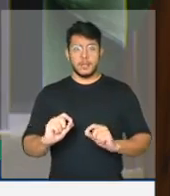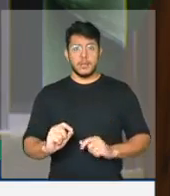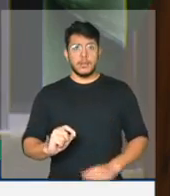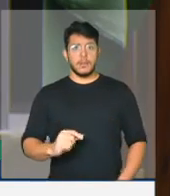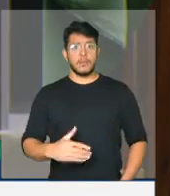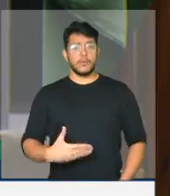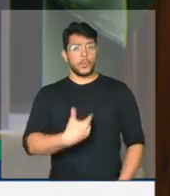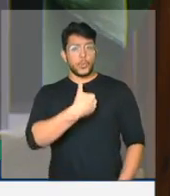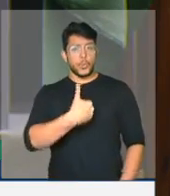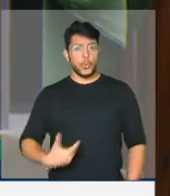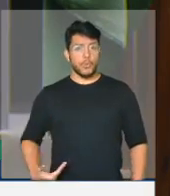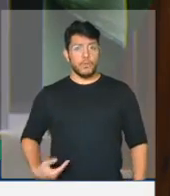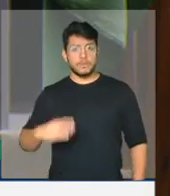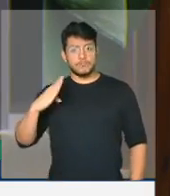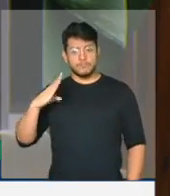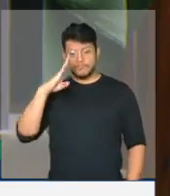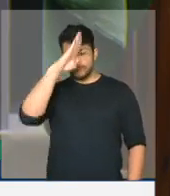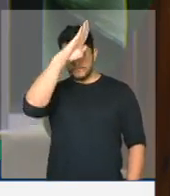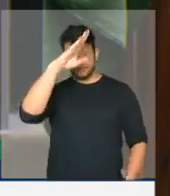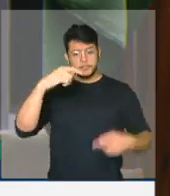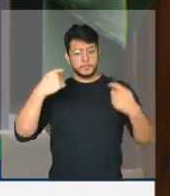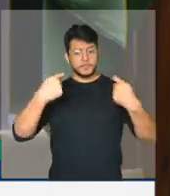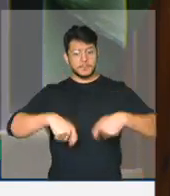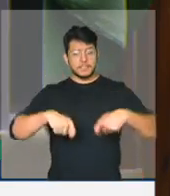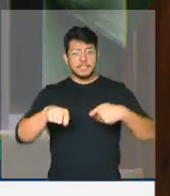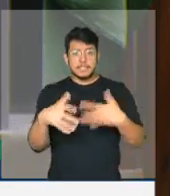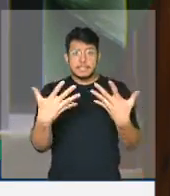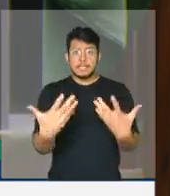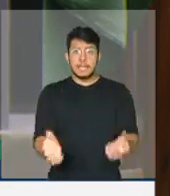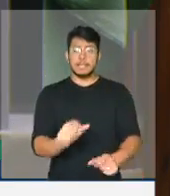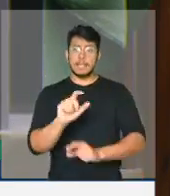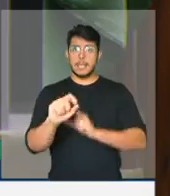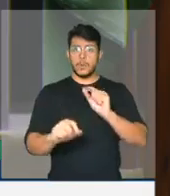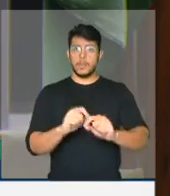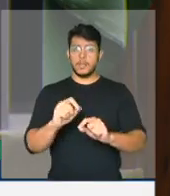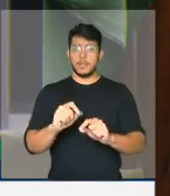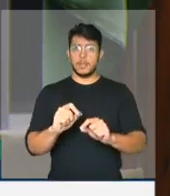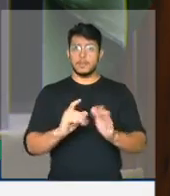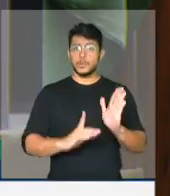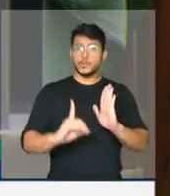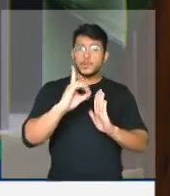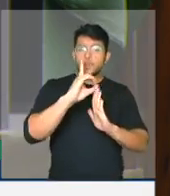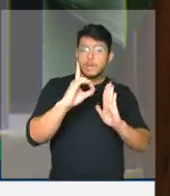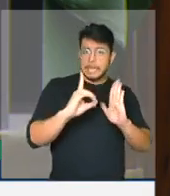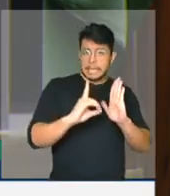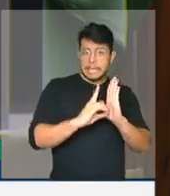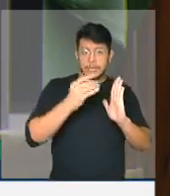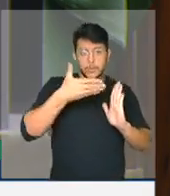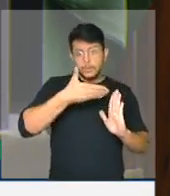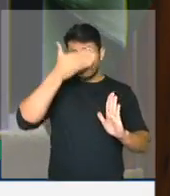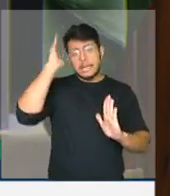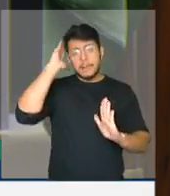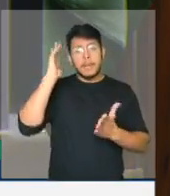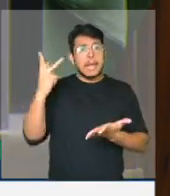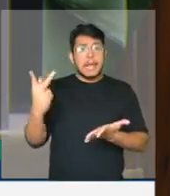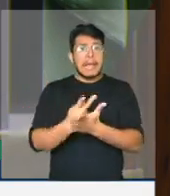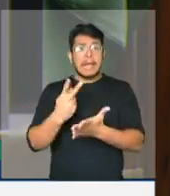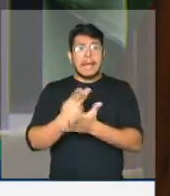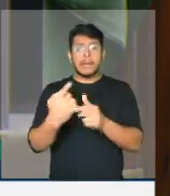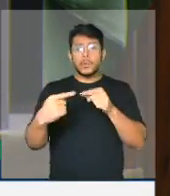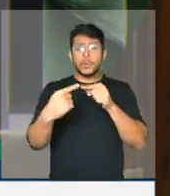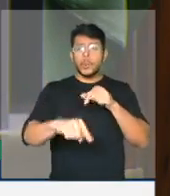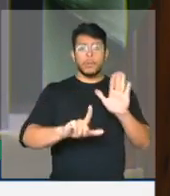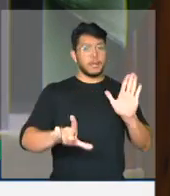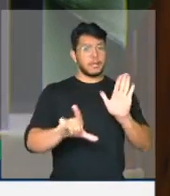reconhecer que o decreto editado pelo governo anterior é ilegal e não referendar esse aumento